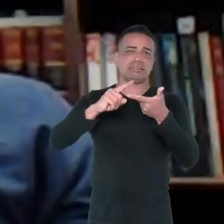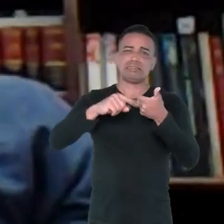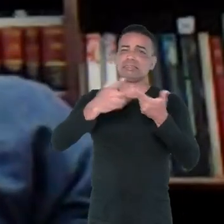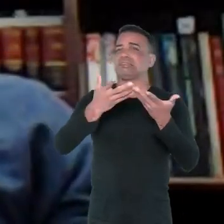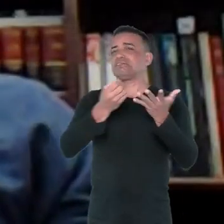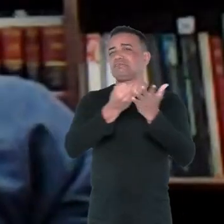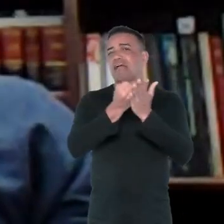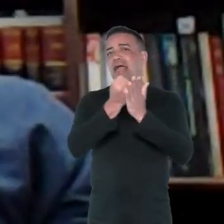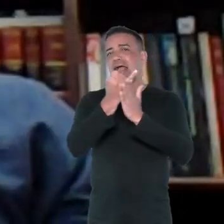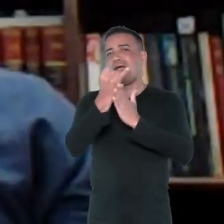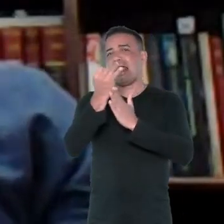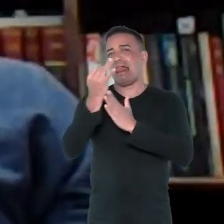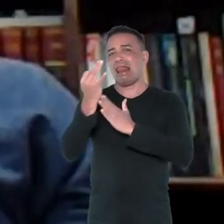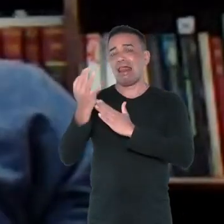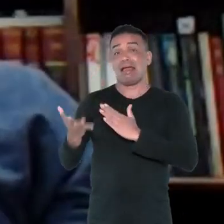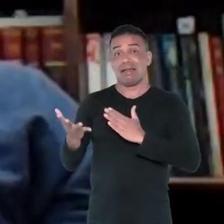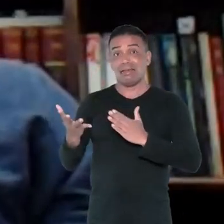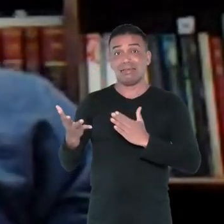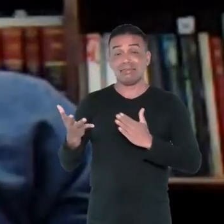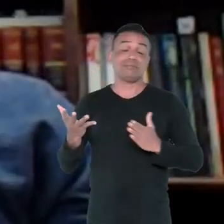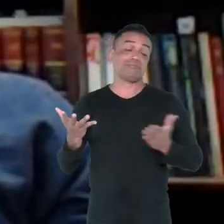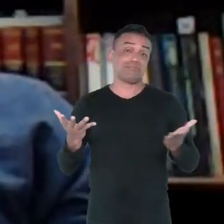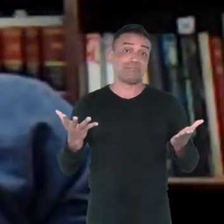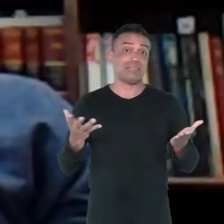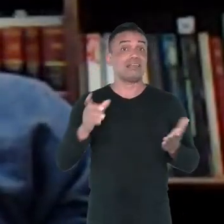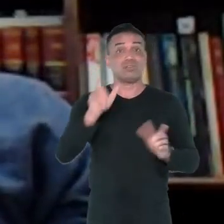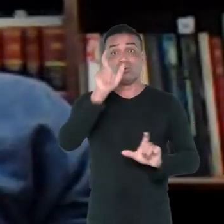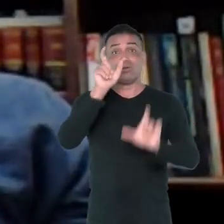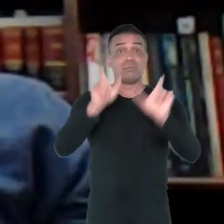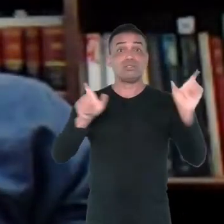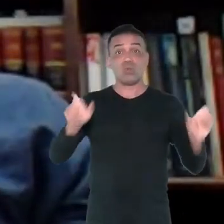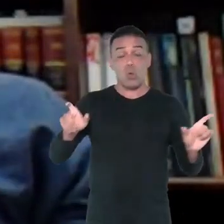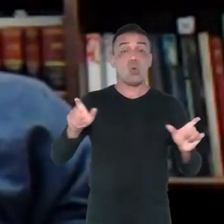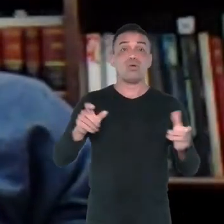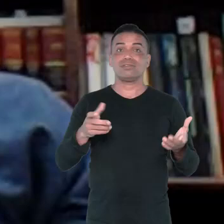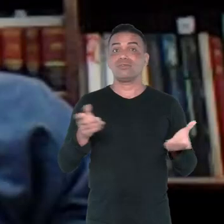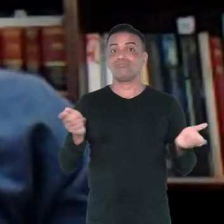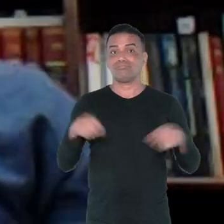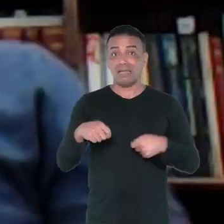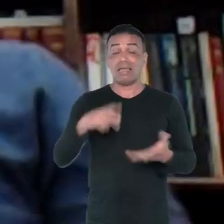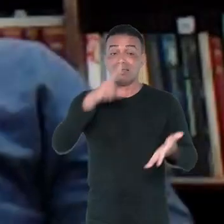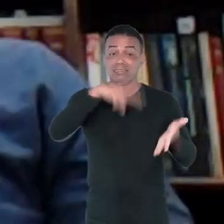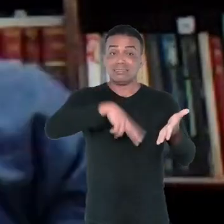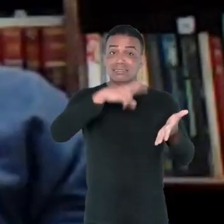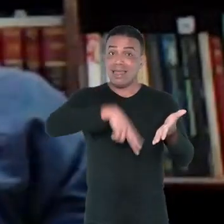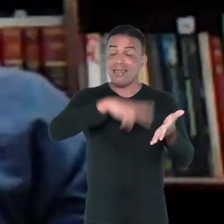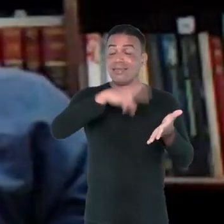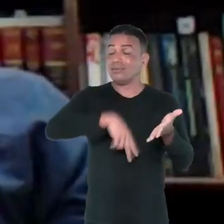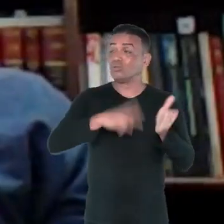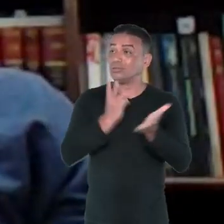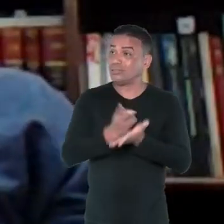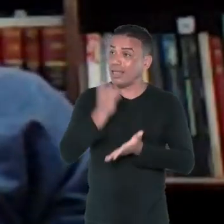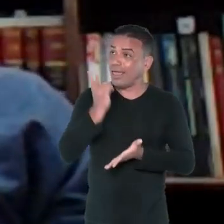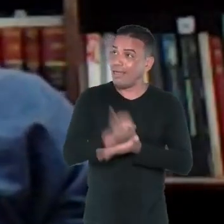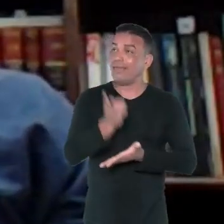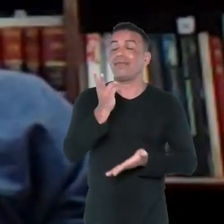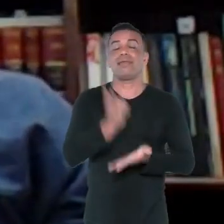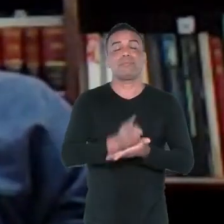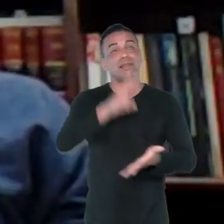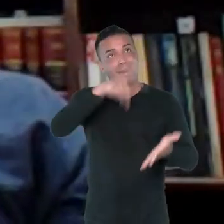Borges, Dostoiévski, Hemingway. Esses são escritores que eu estou sempre lendo, estou